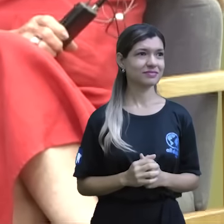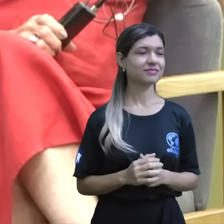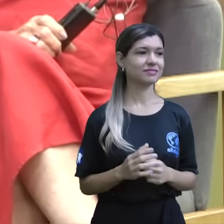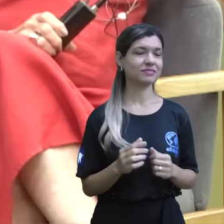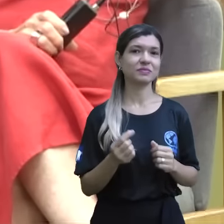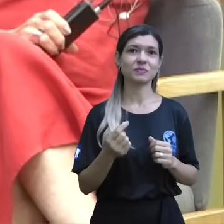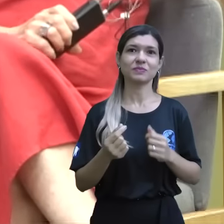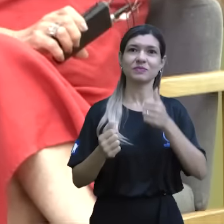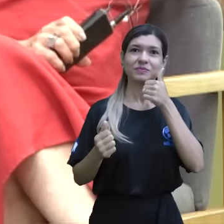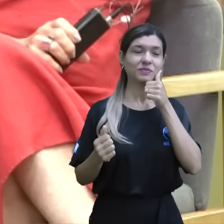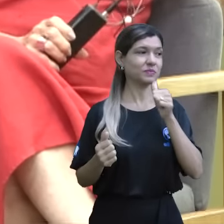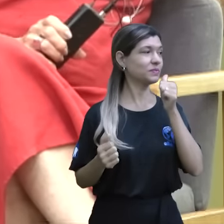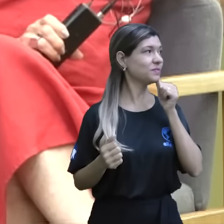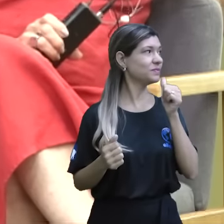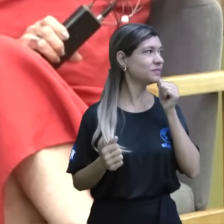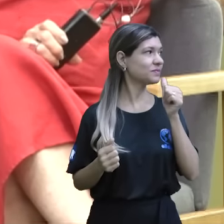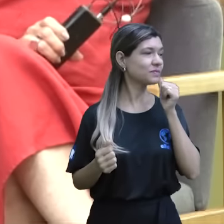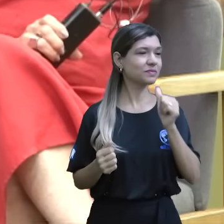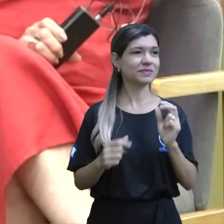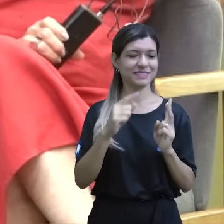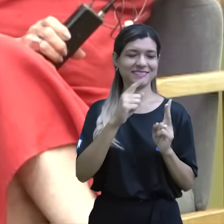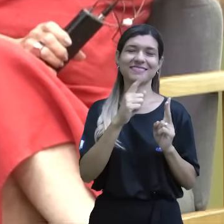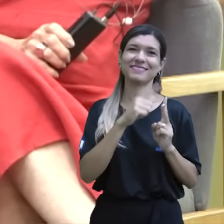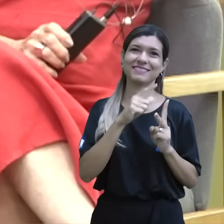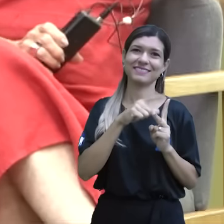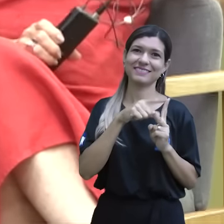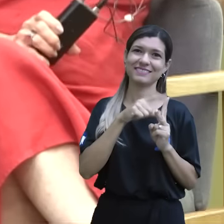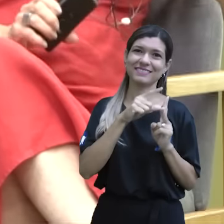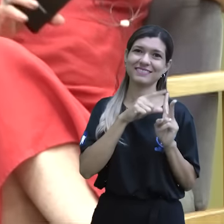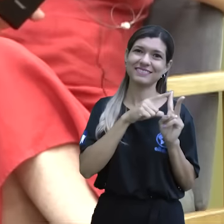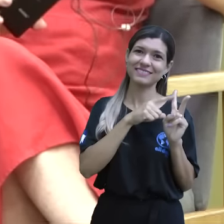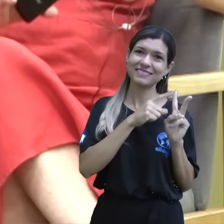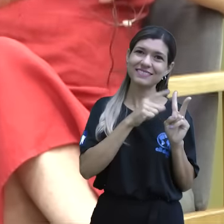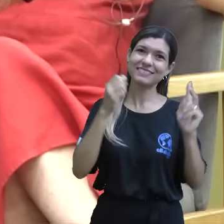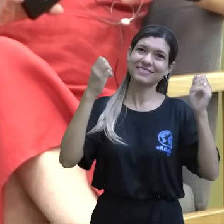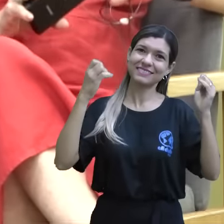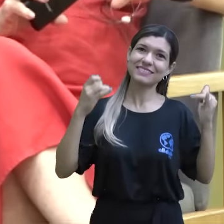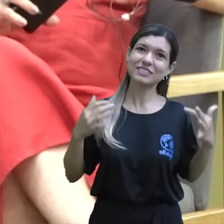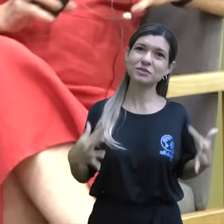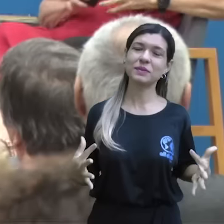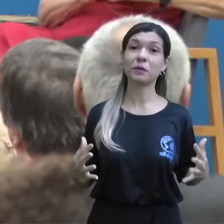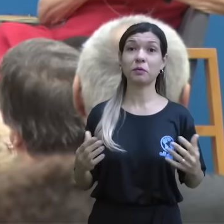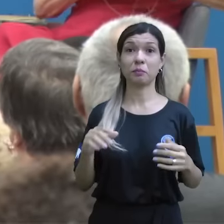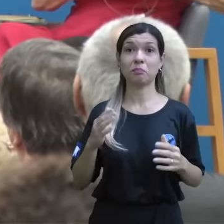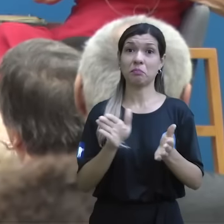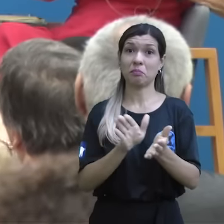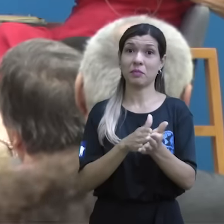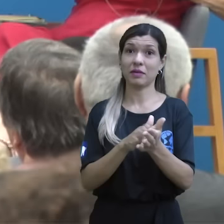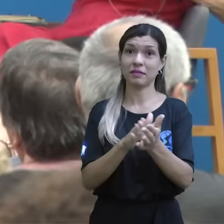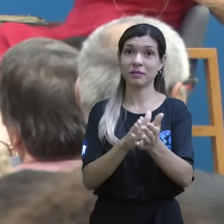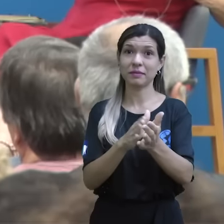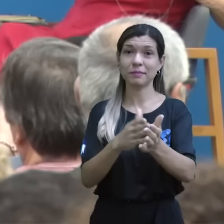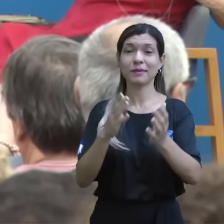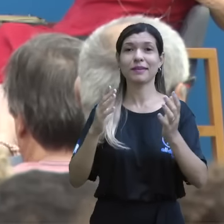muito difícil encenar o Brusundangas. Muito. Muito difícil. Se fosse um romance, uma novela, o